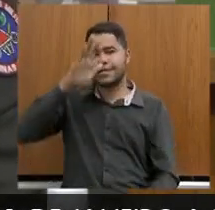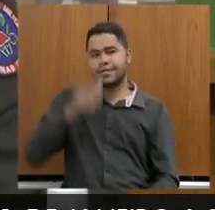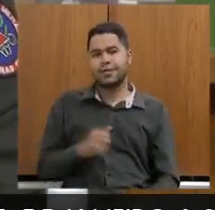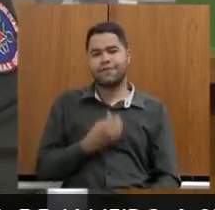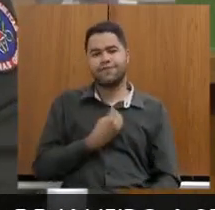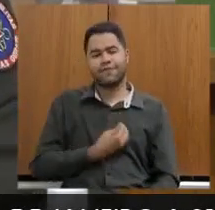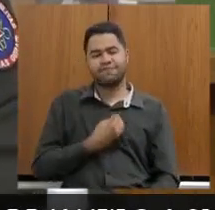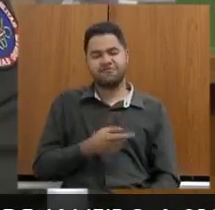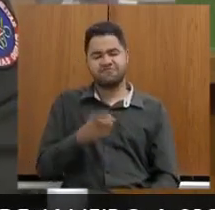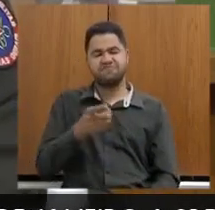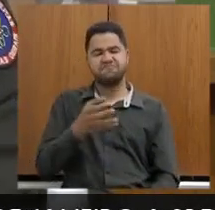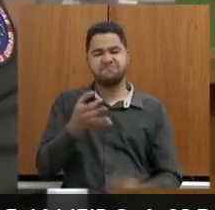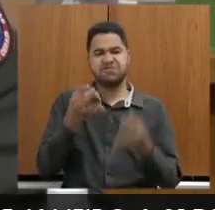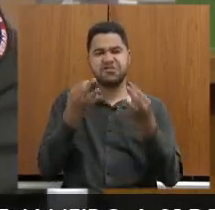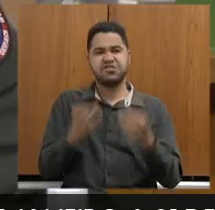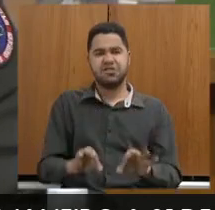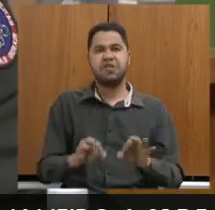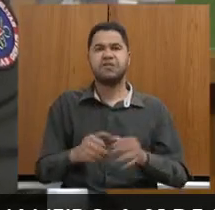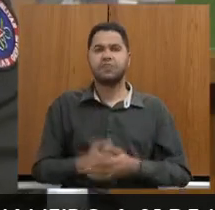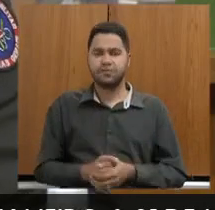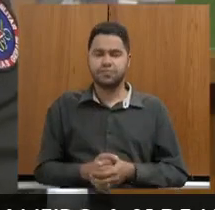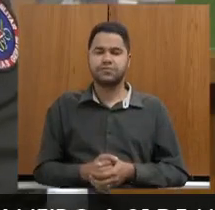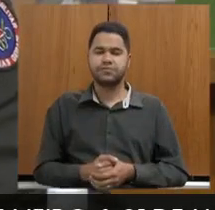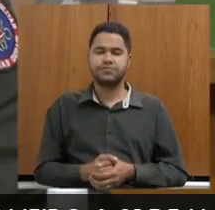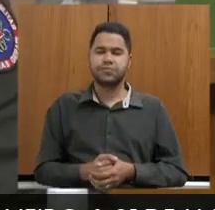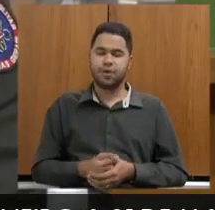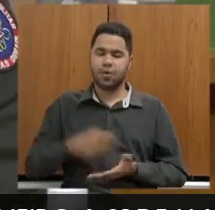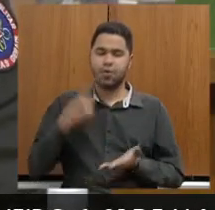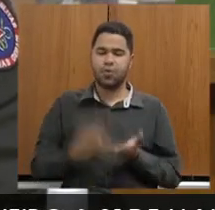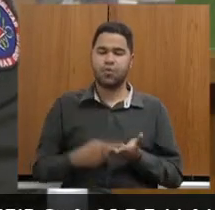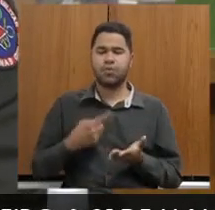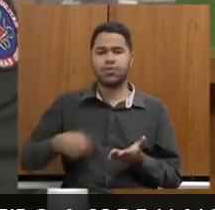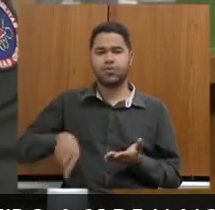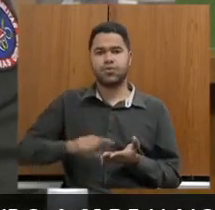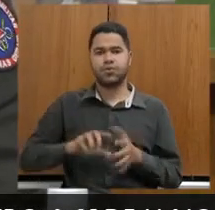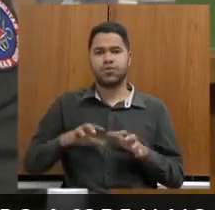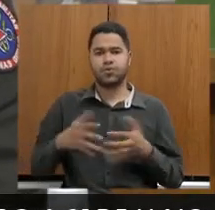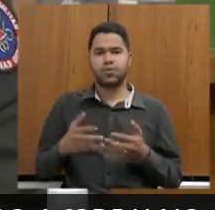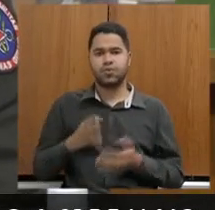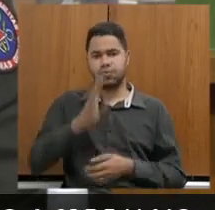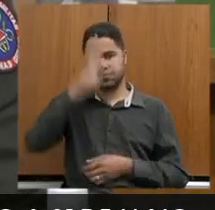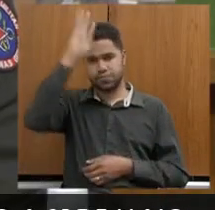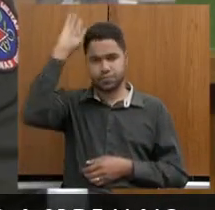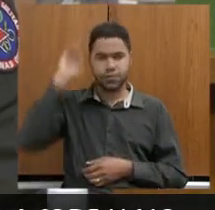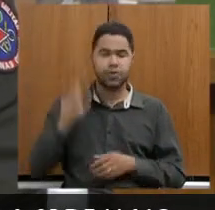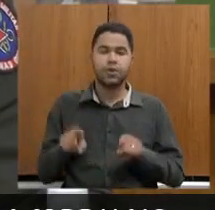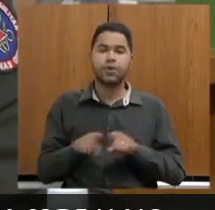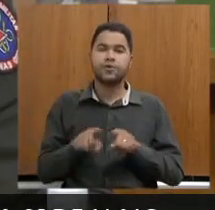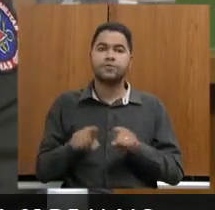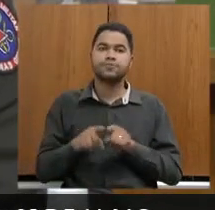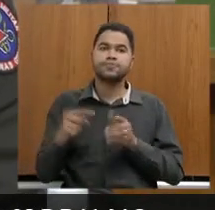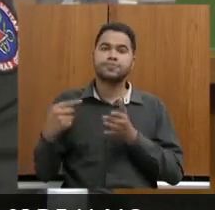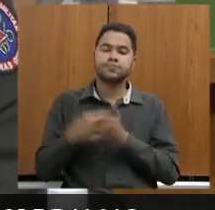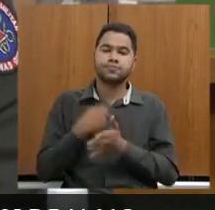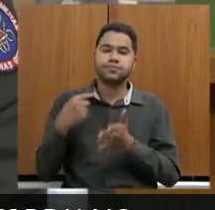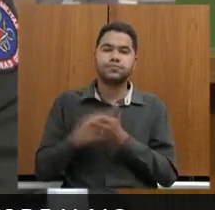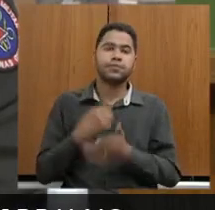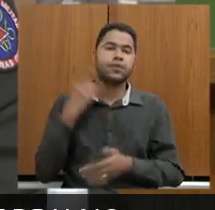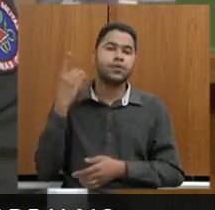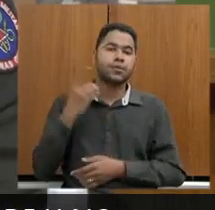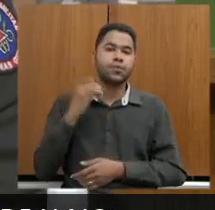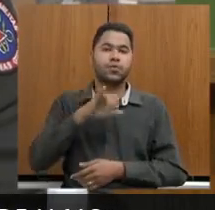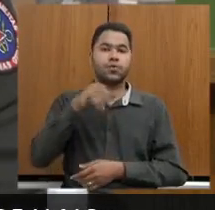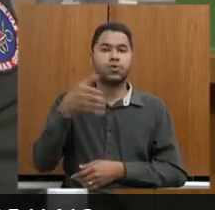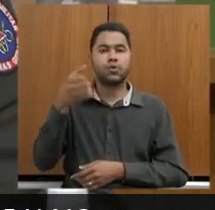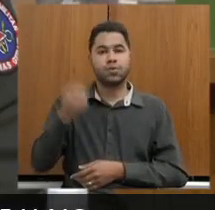vidas podem ter certeza disso esse é um compromisso nosso no que se refere às perguntas do deputado João